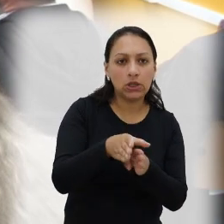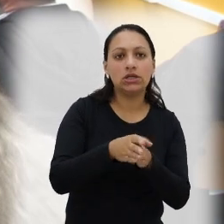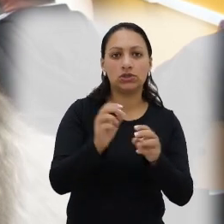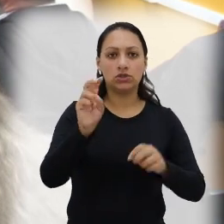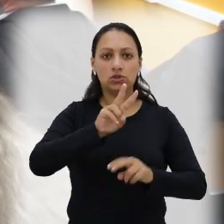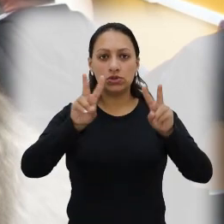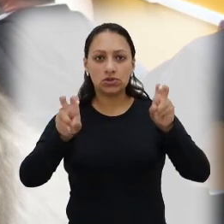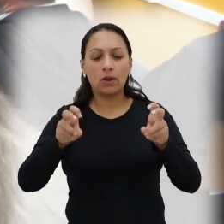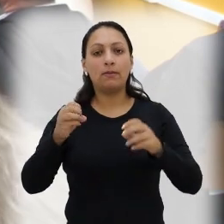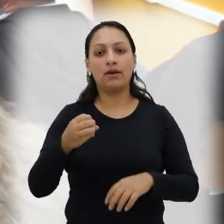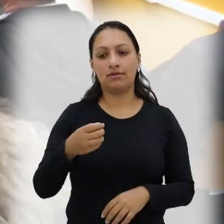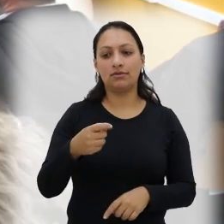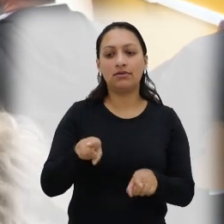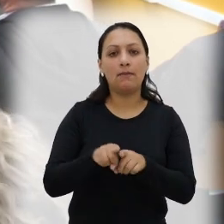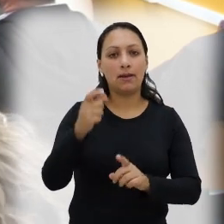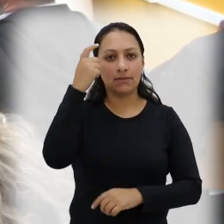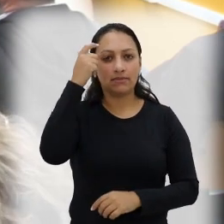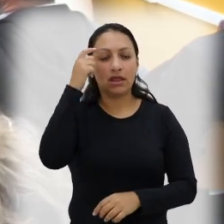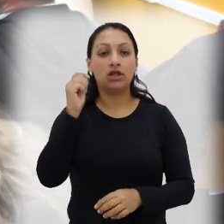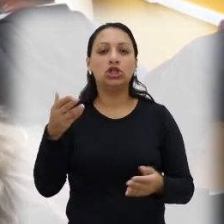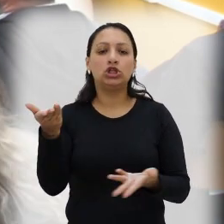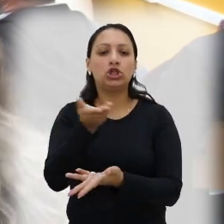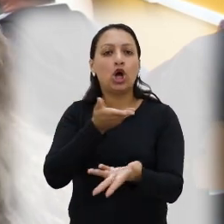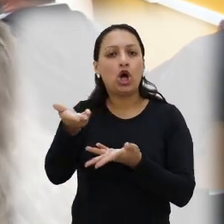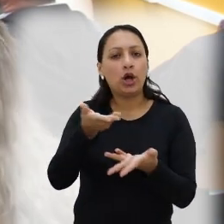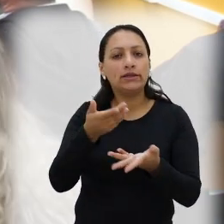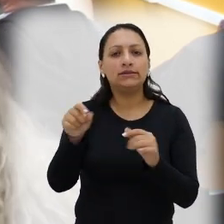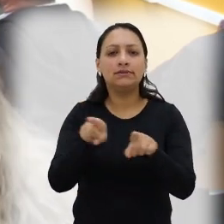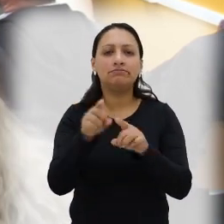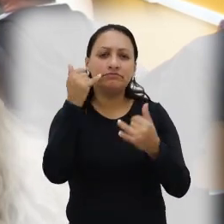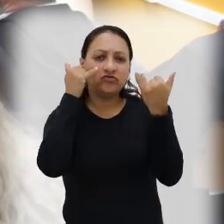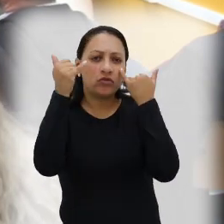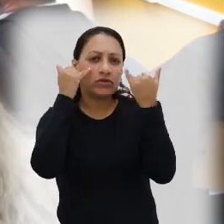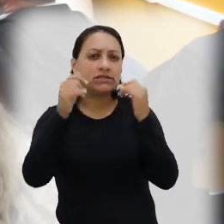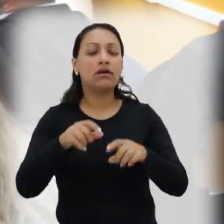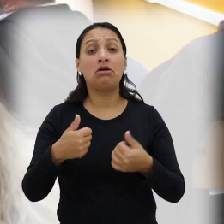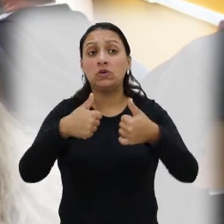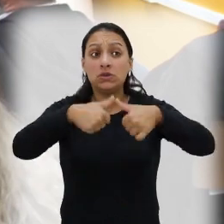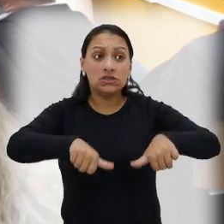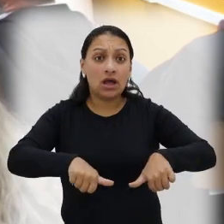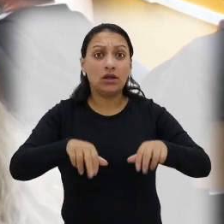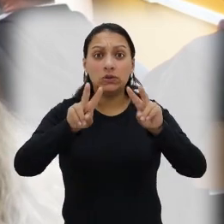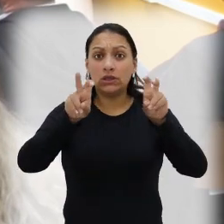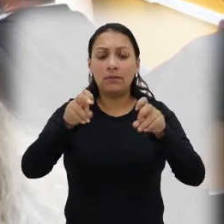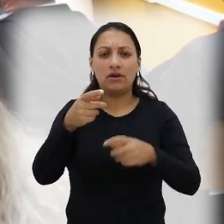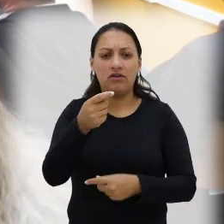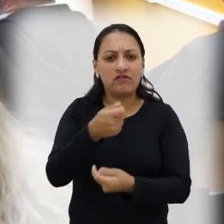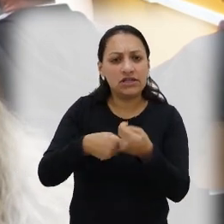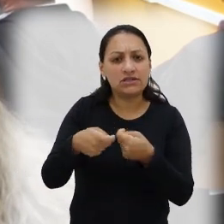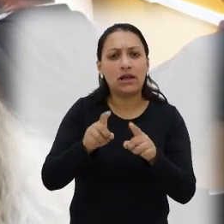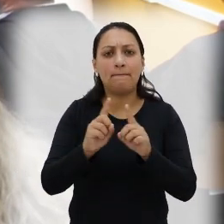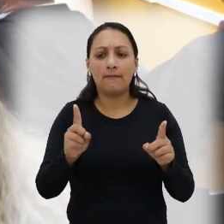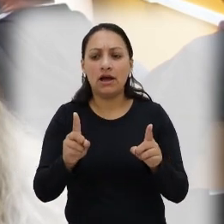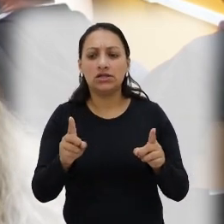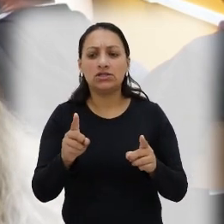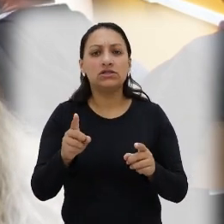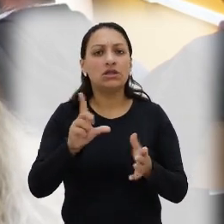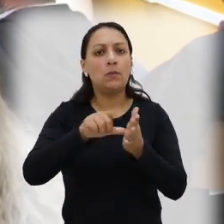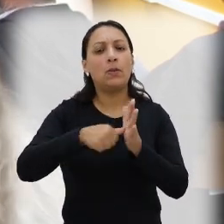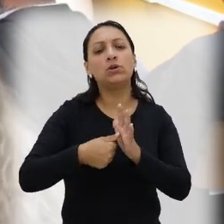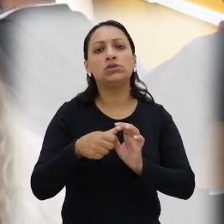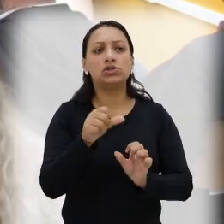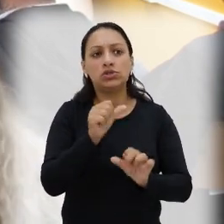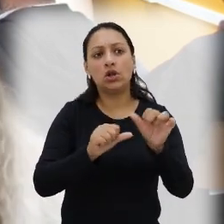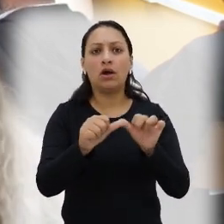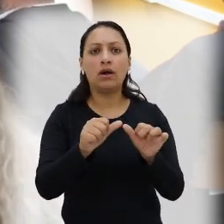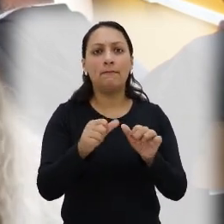sucessivamente. E troquem, né? Acho que essa é a questão. Troquem entre vocês. Então, tu não vai estar no tema de finanças, não vai estar na mentoria, mas troca com o teu sócio para entender